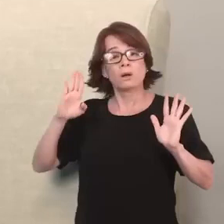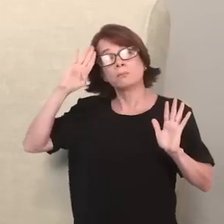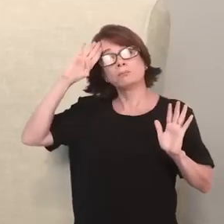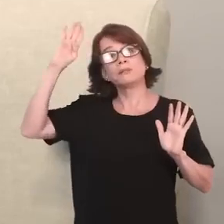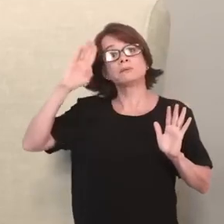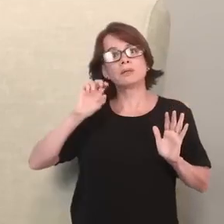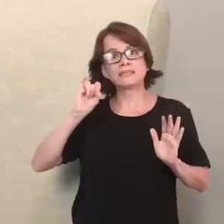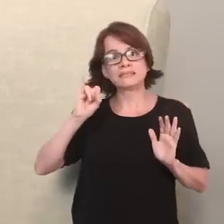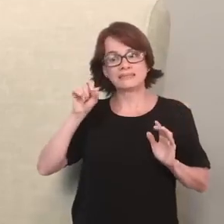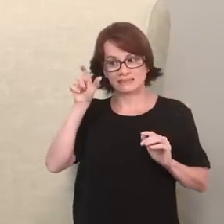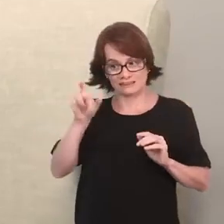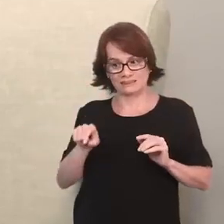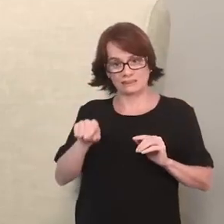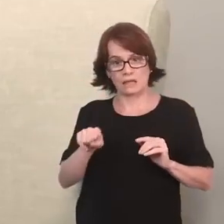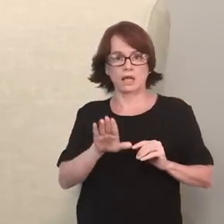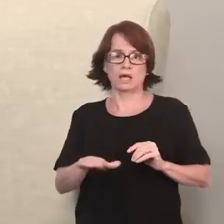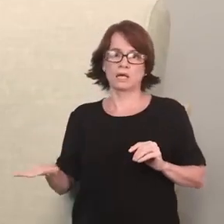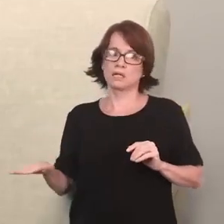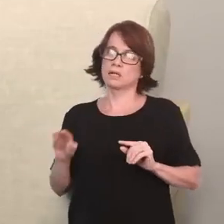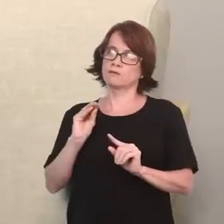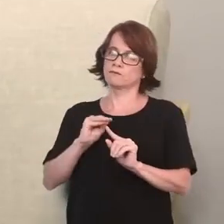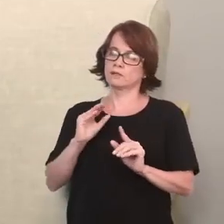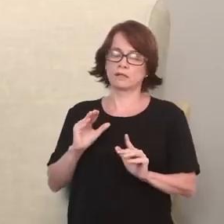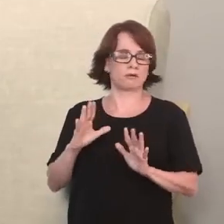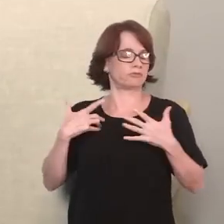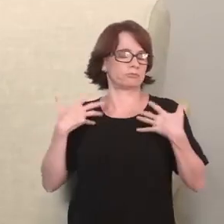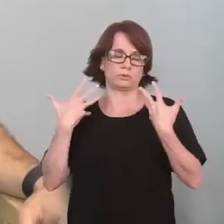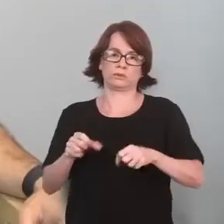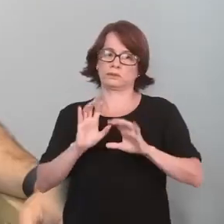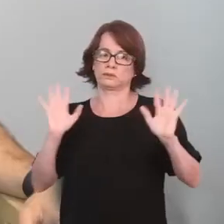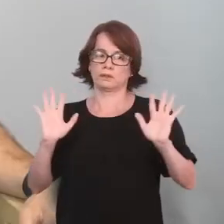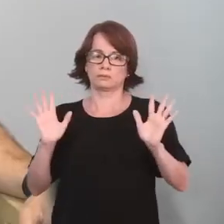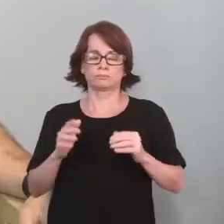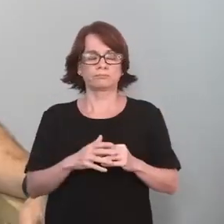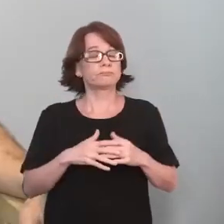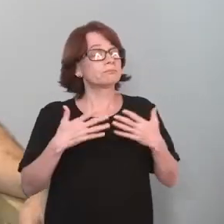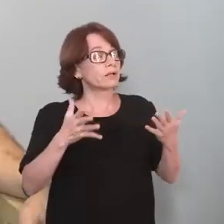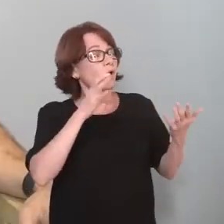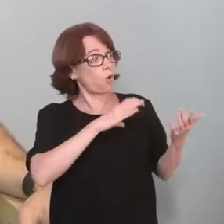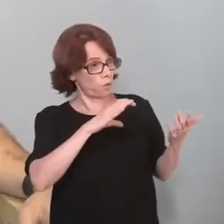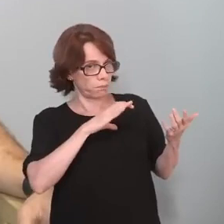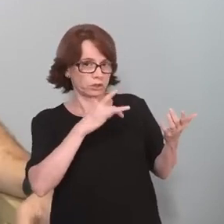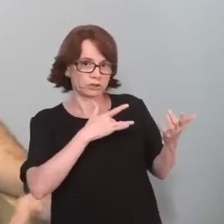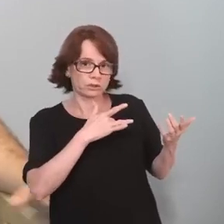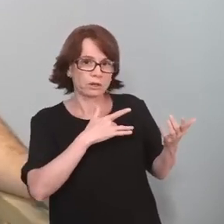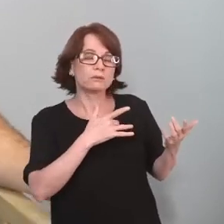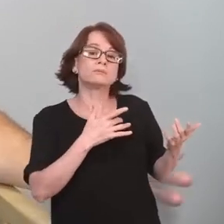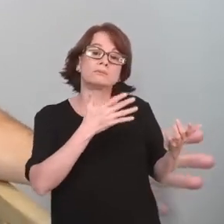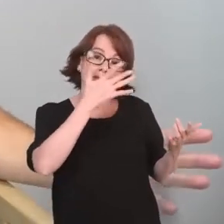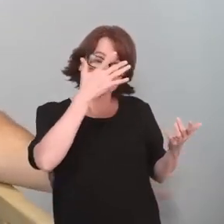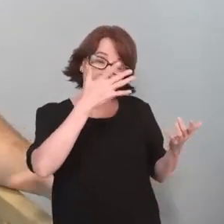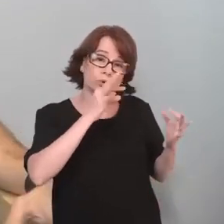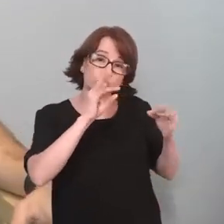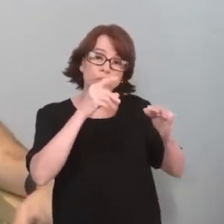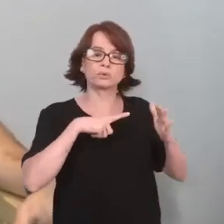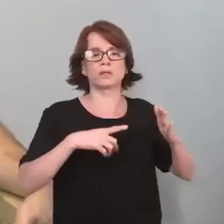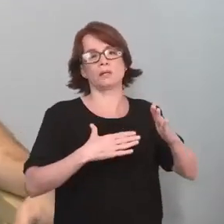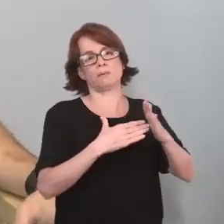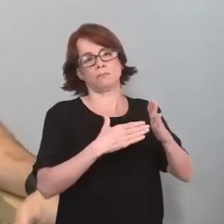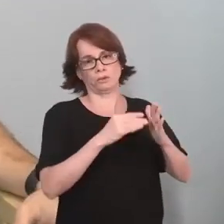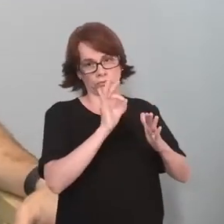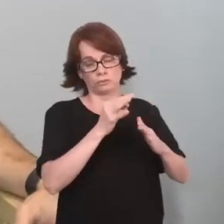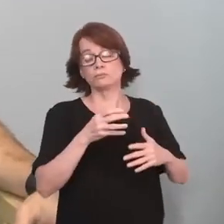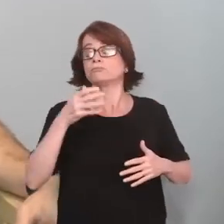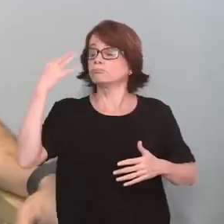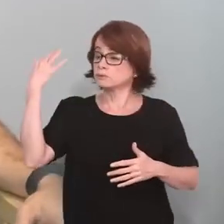esse outro é um ser mais vulnerável e mais frágil que uma criança. E mesmo tendo compaixão, as coisas têm limite na vida.